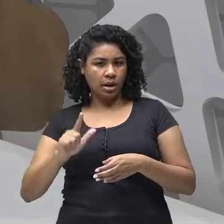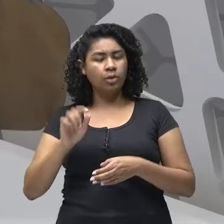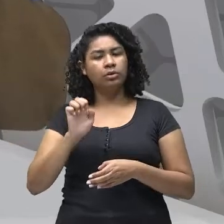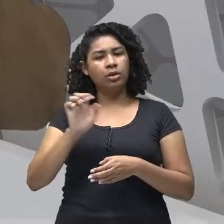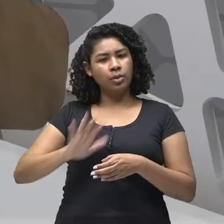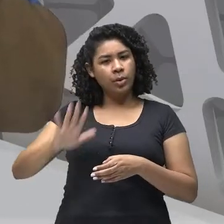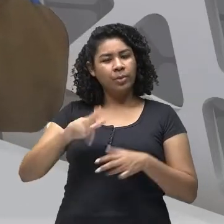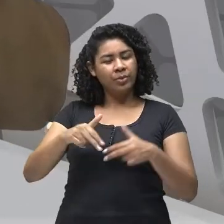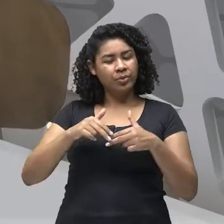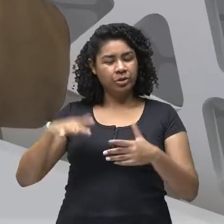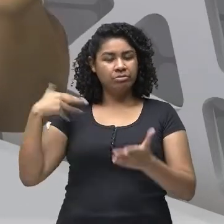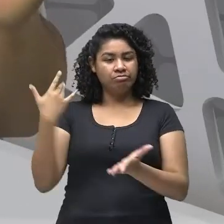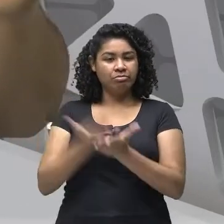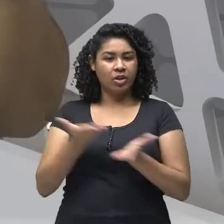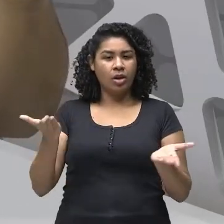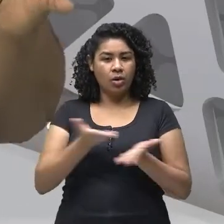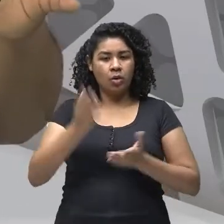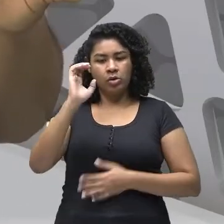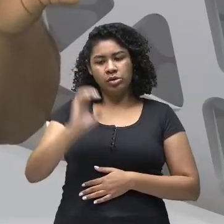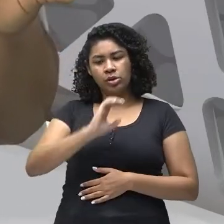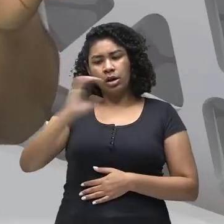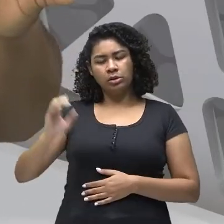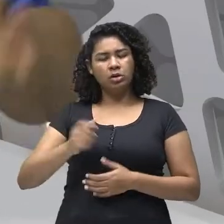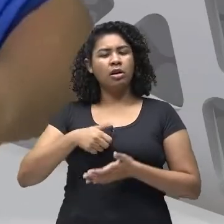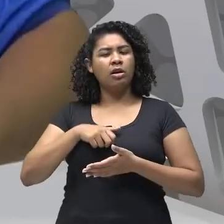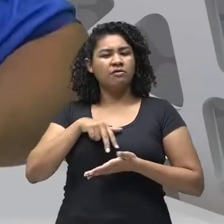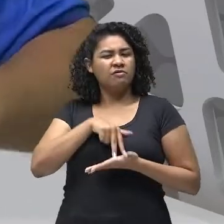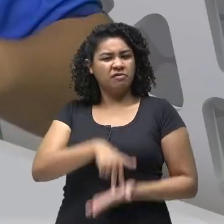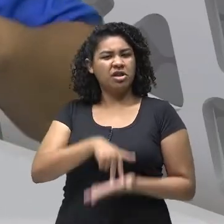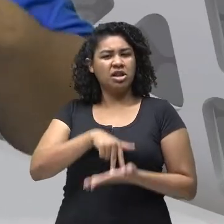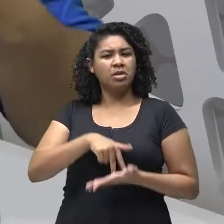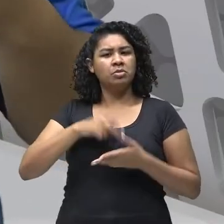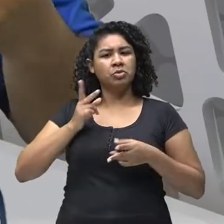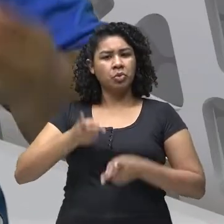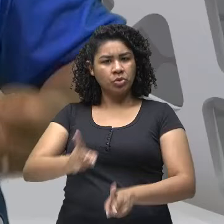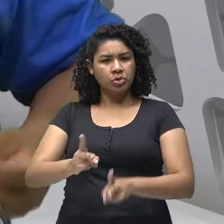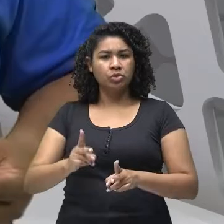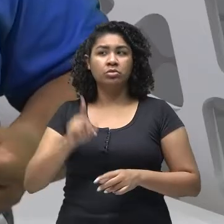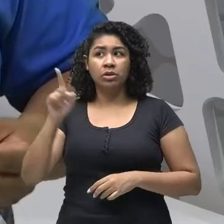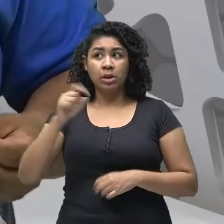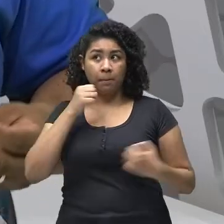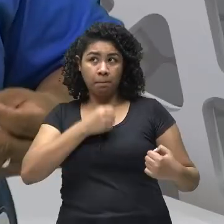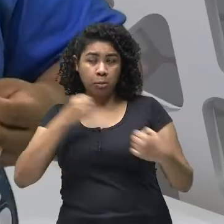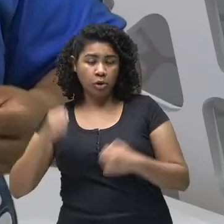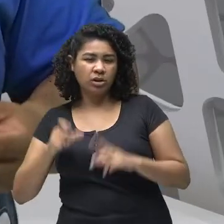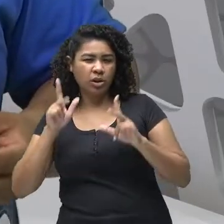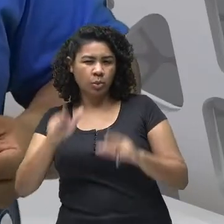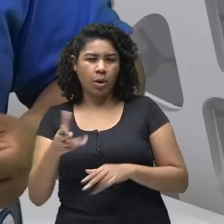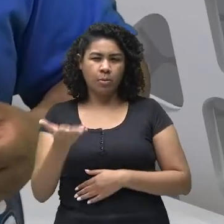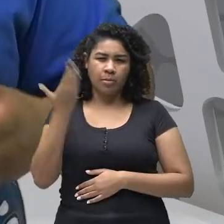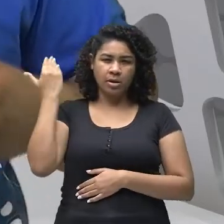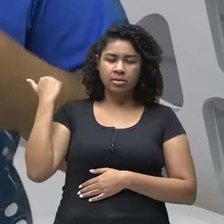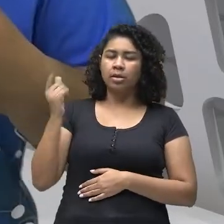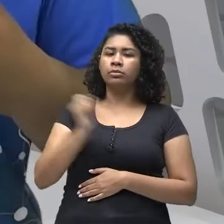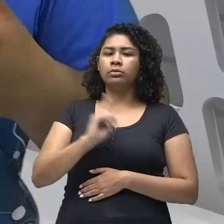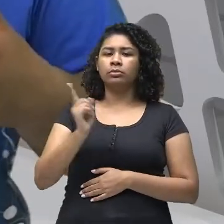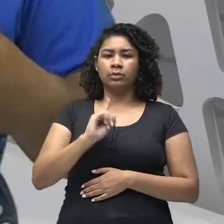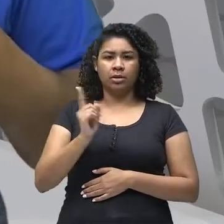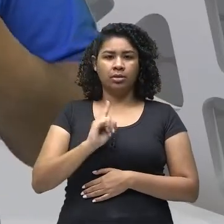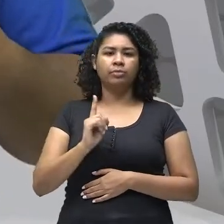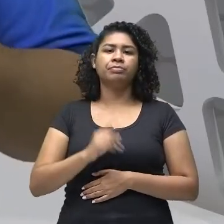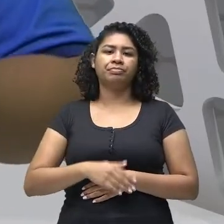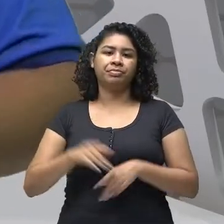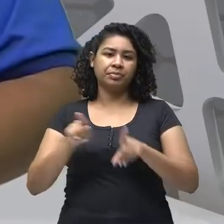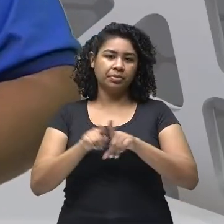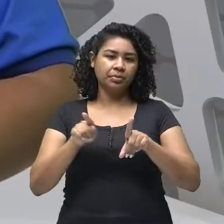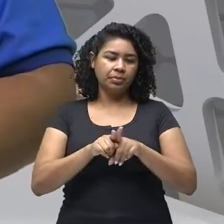está aí, né? Firme e forte, pode não ter mais tanto poder, tanta influência como tinha na Idade